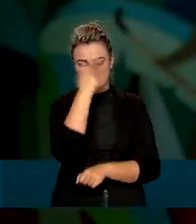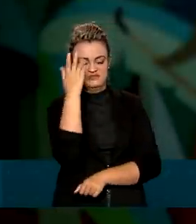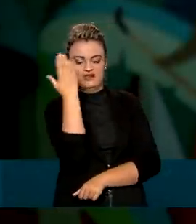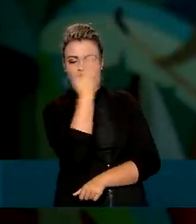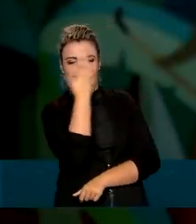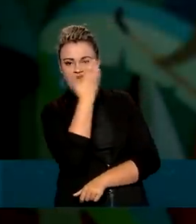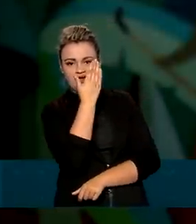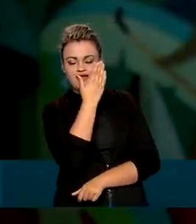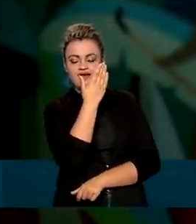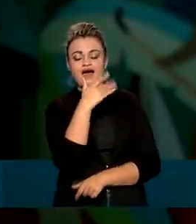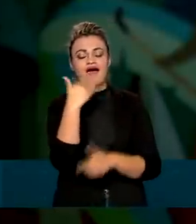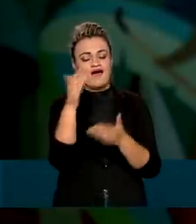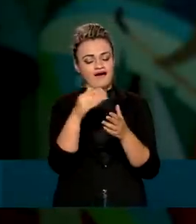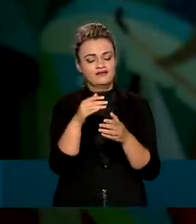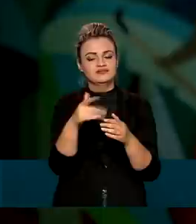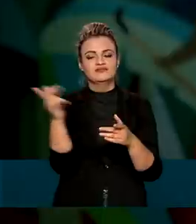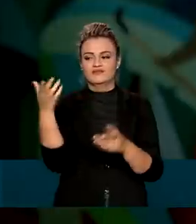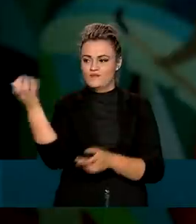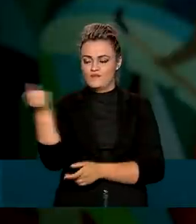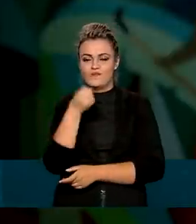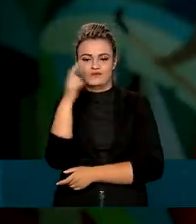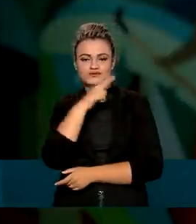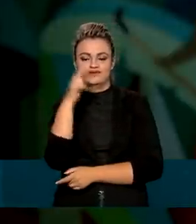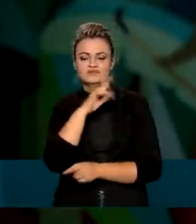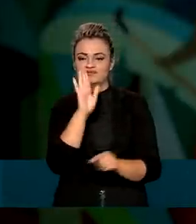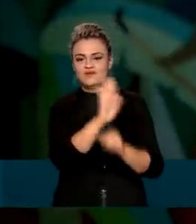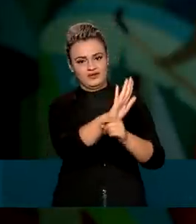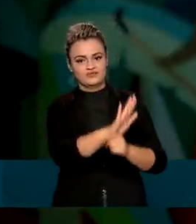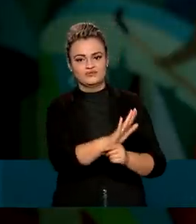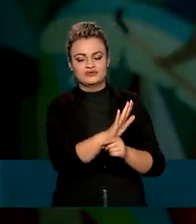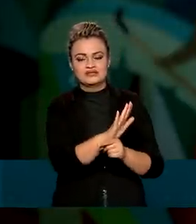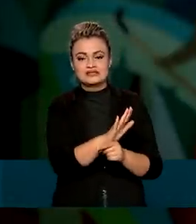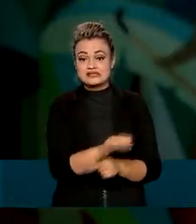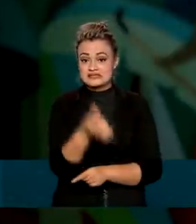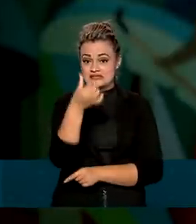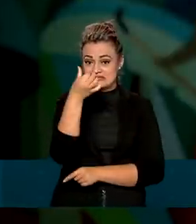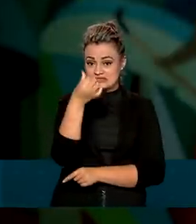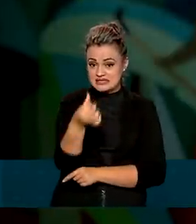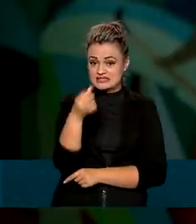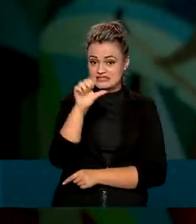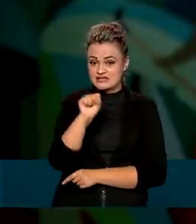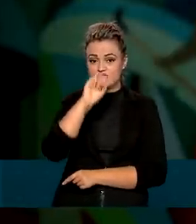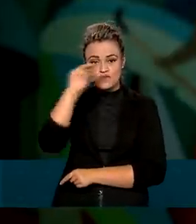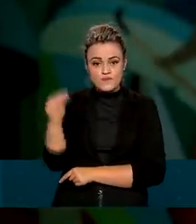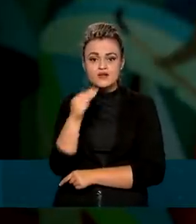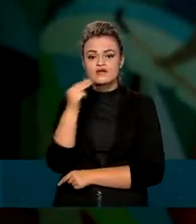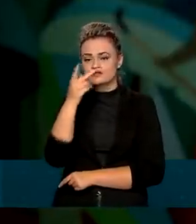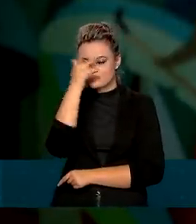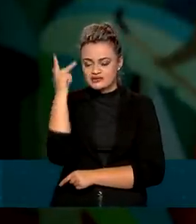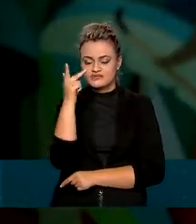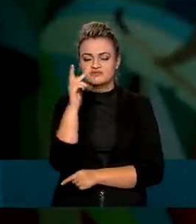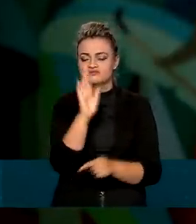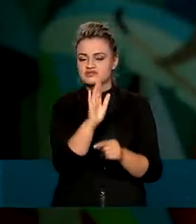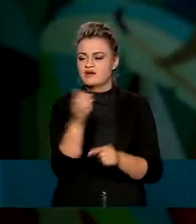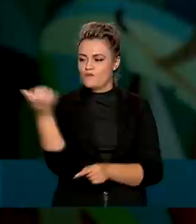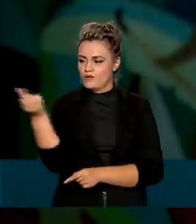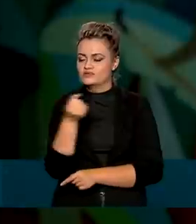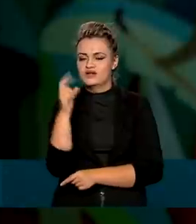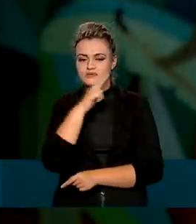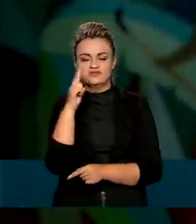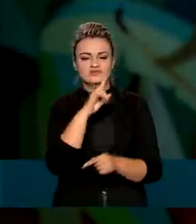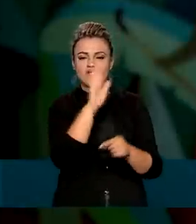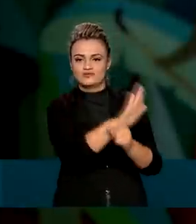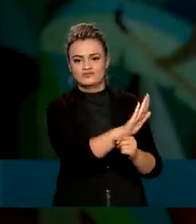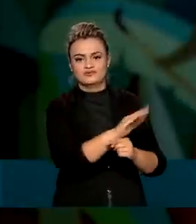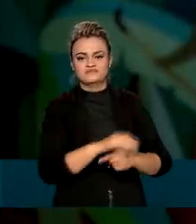invisíveis o programa de auxílio emergencial atingiu a 68 milhões de pessoas o auxílio